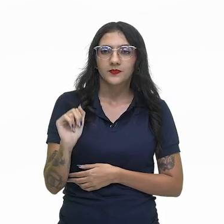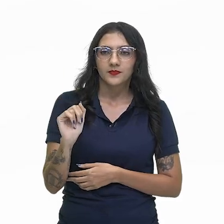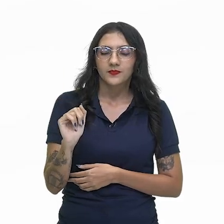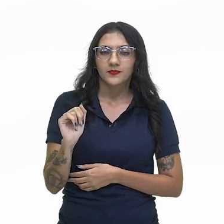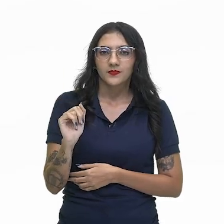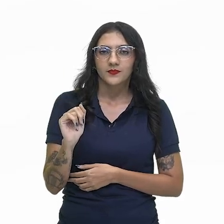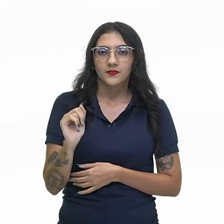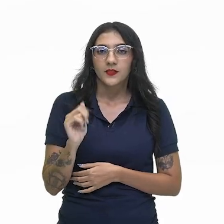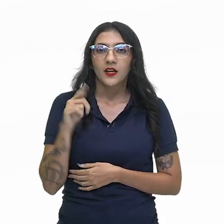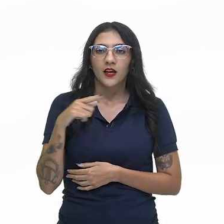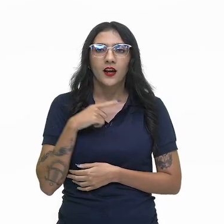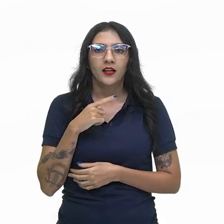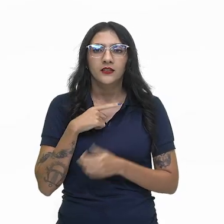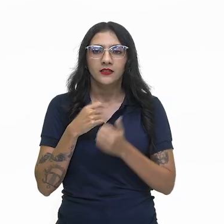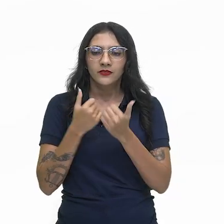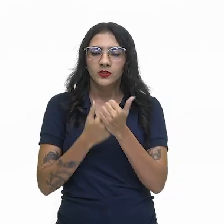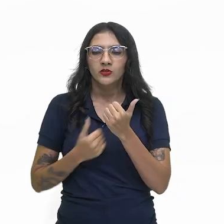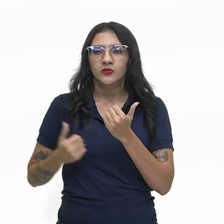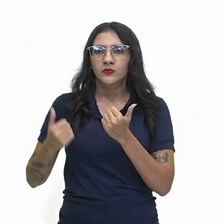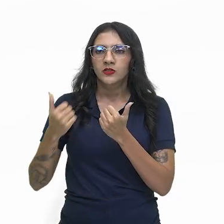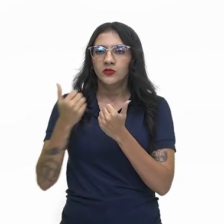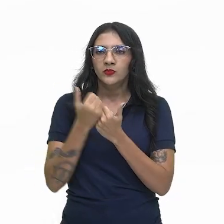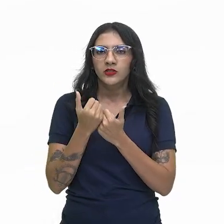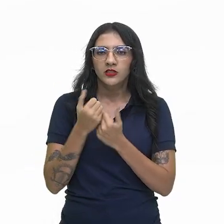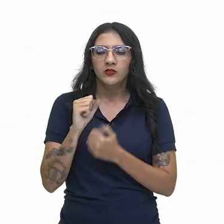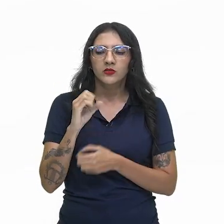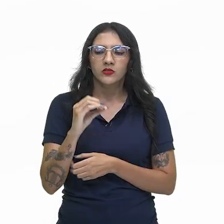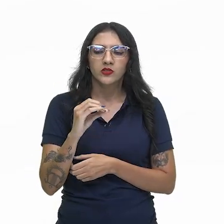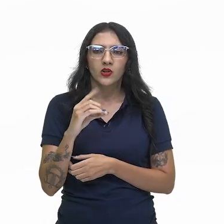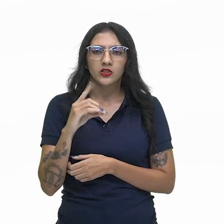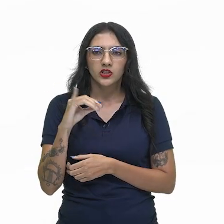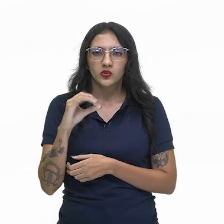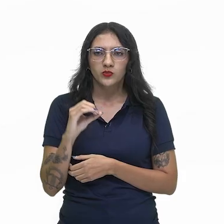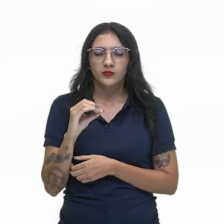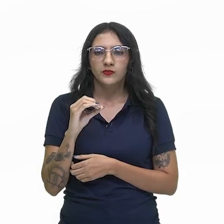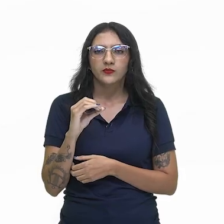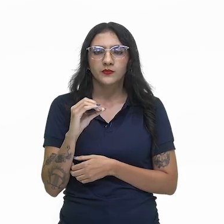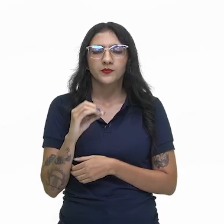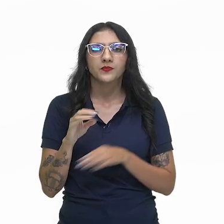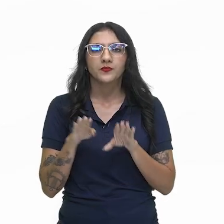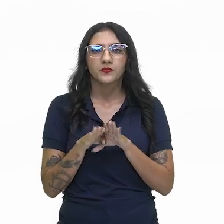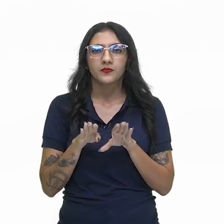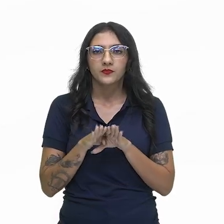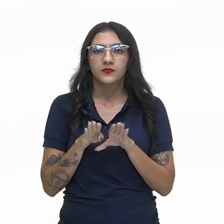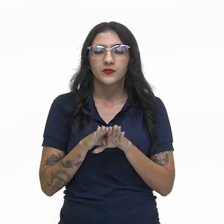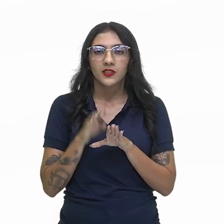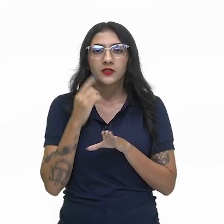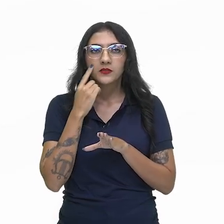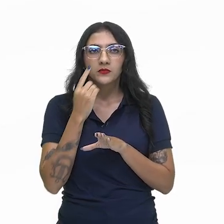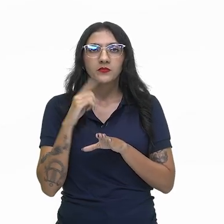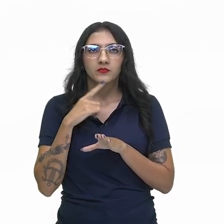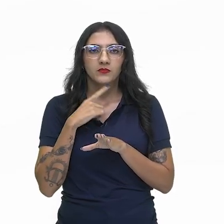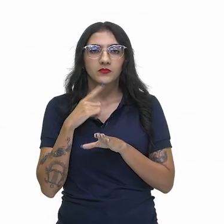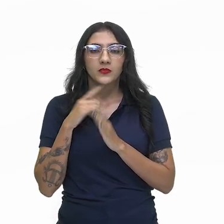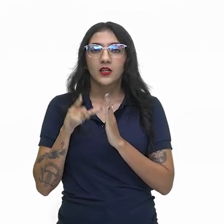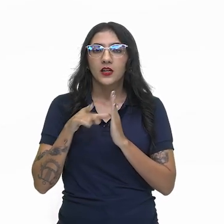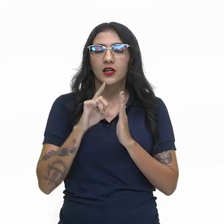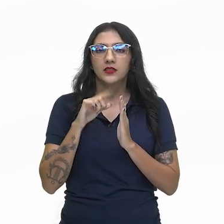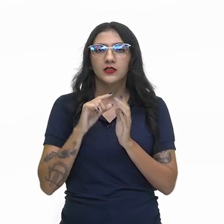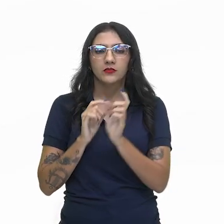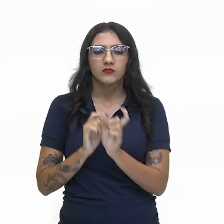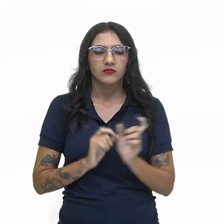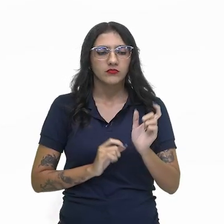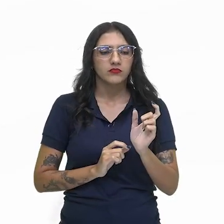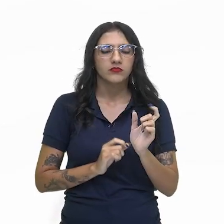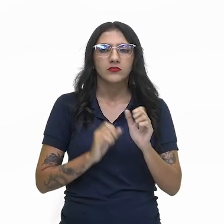ela substituiu o sódio lá no cloreto de sódio, não é isso que a